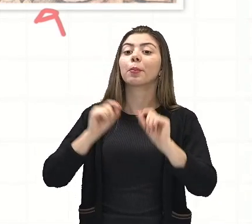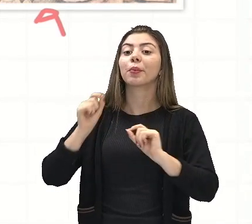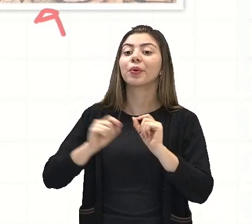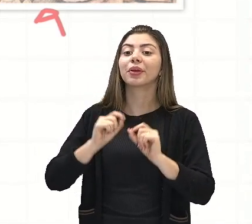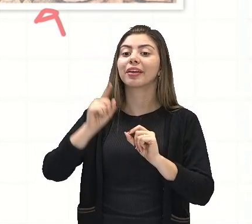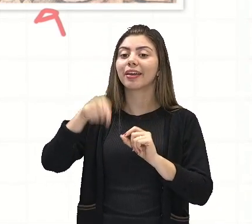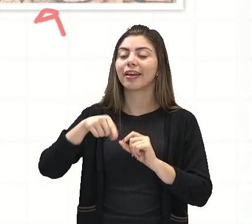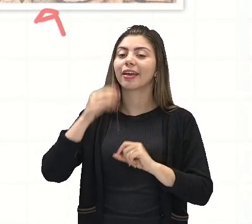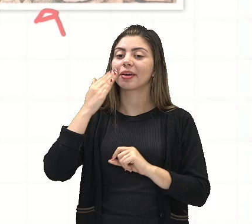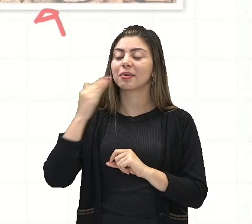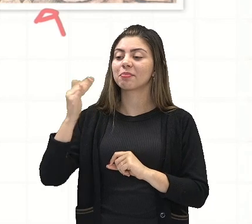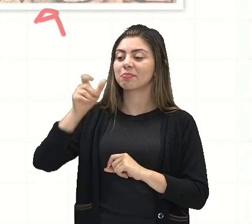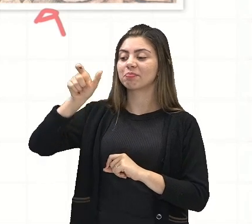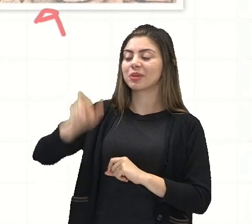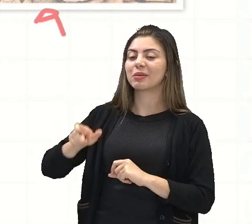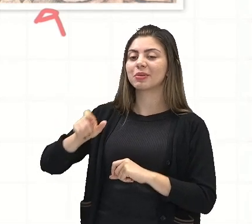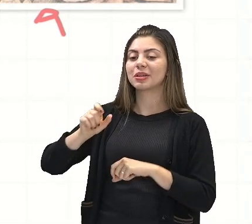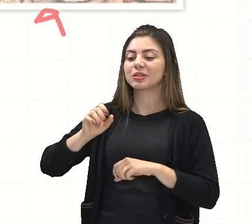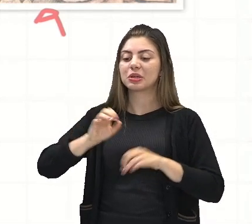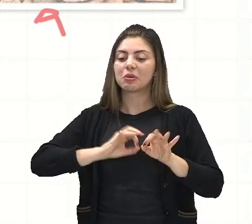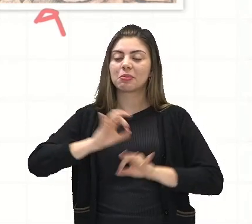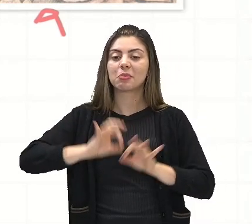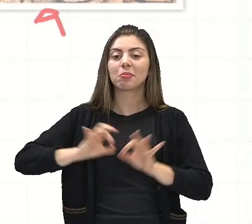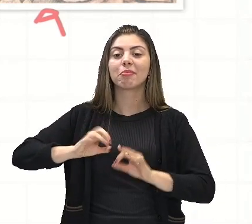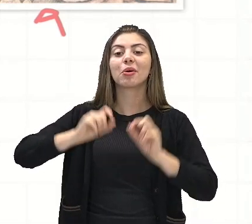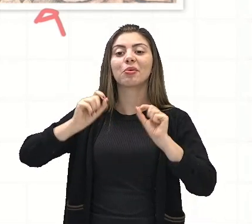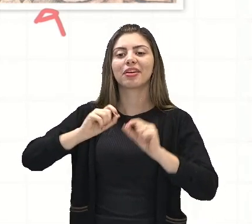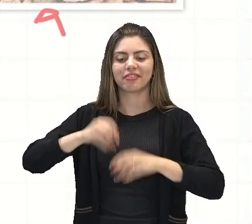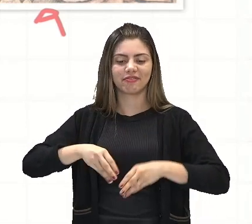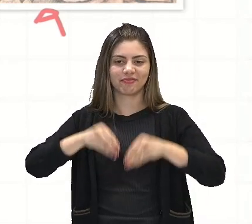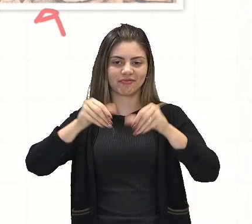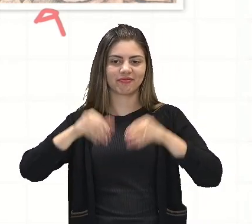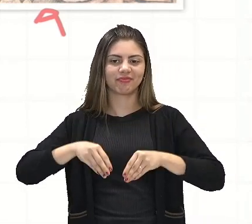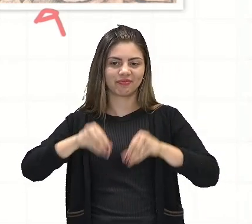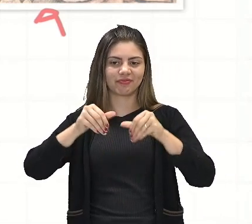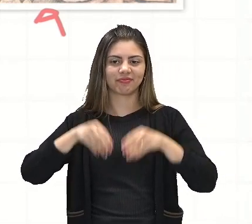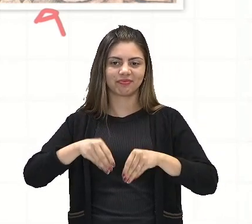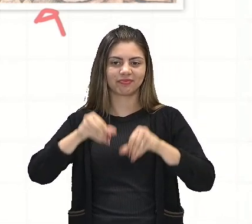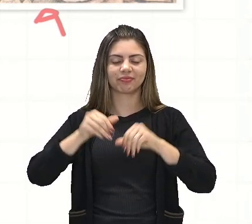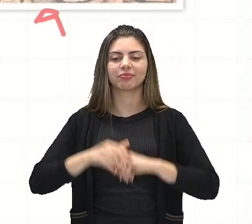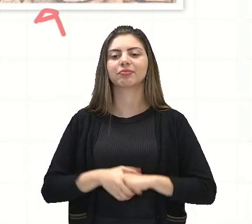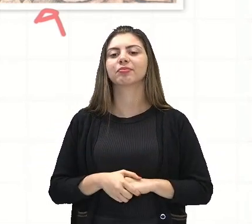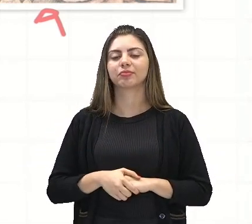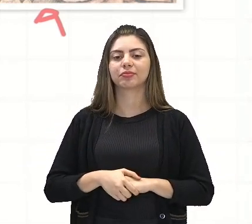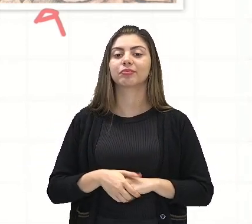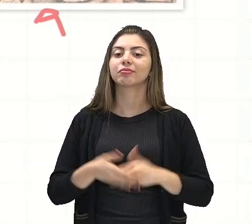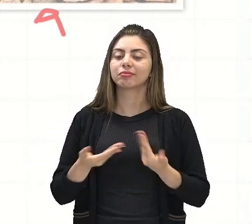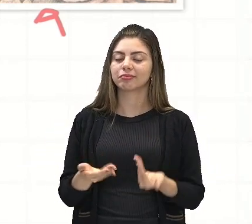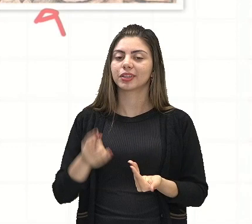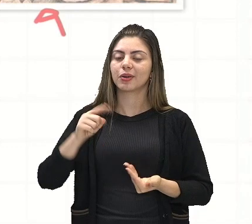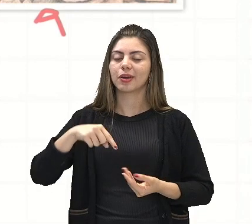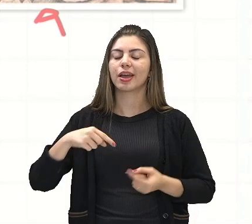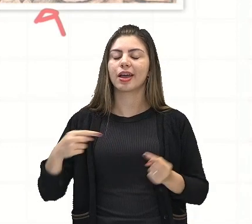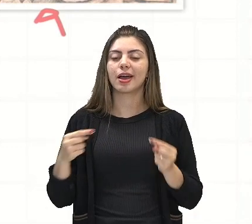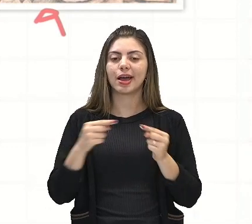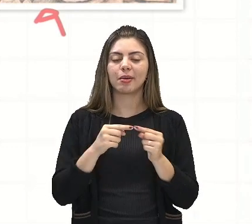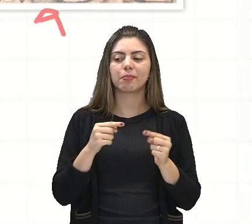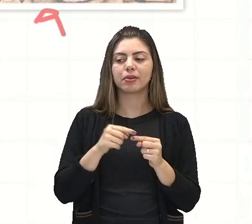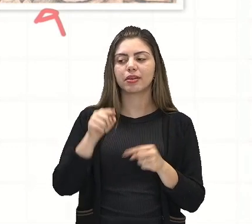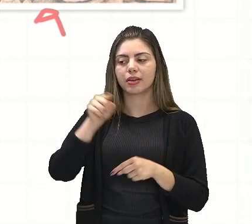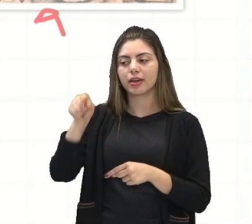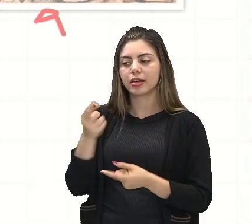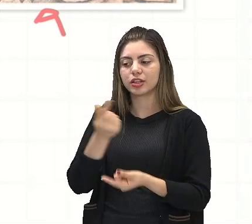um caboclo fazendo a produção de farinha, certo? Então isso aí faz parte da base econômica